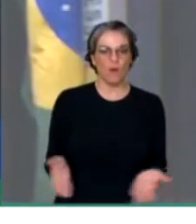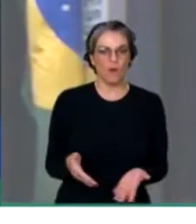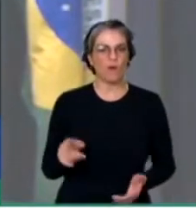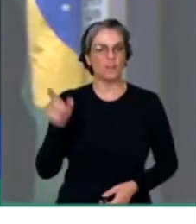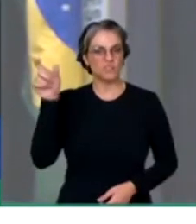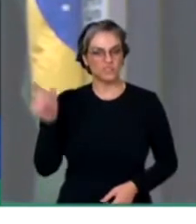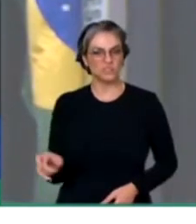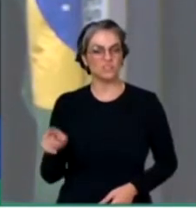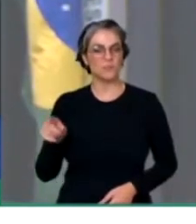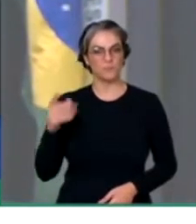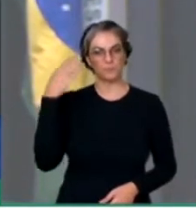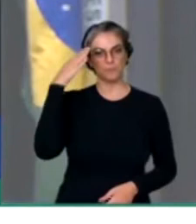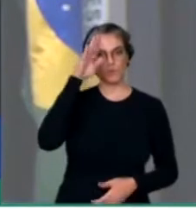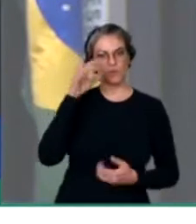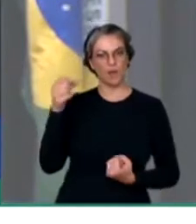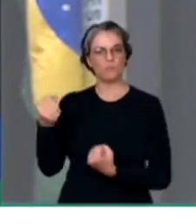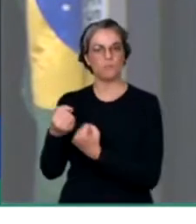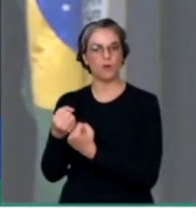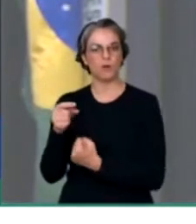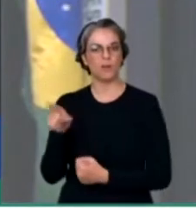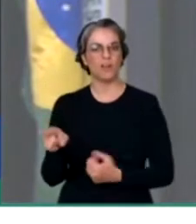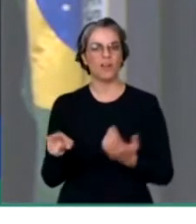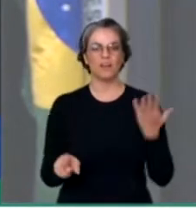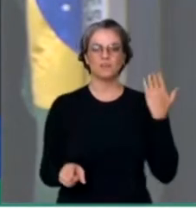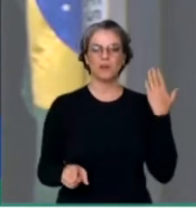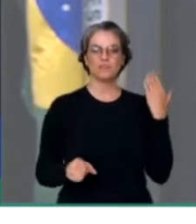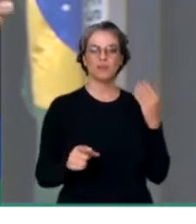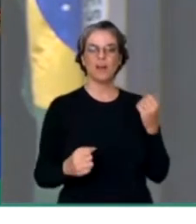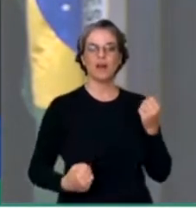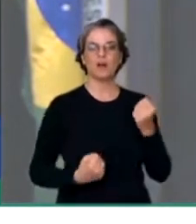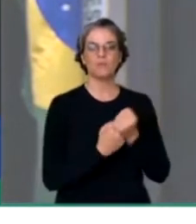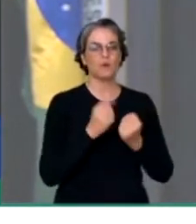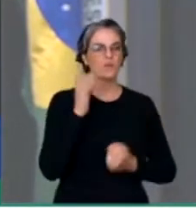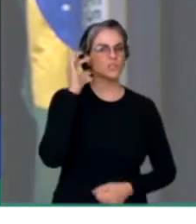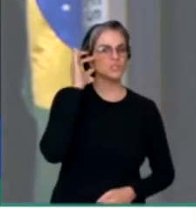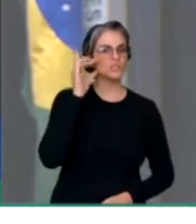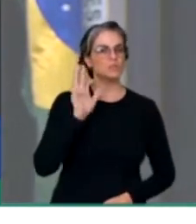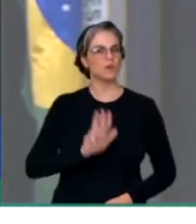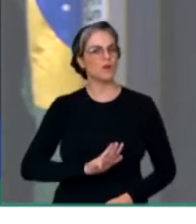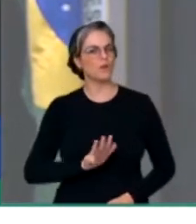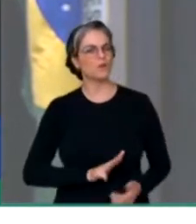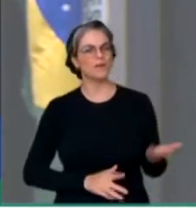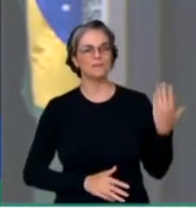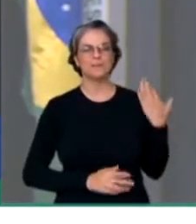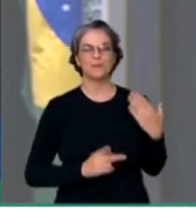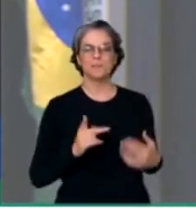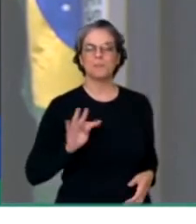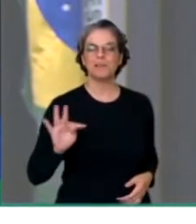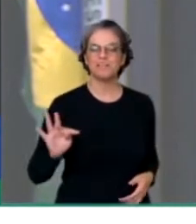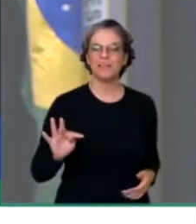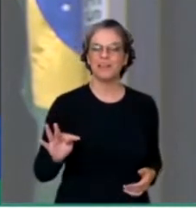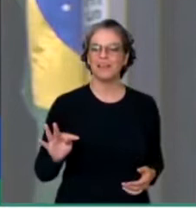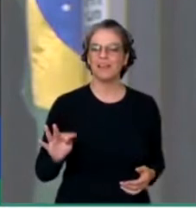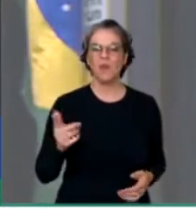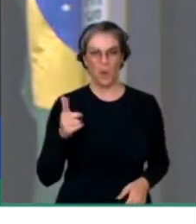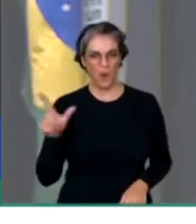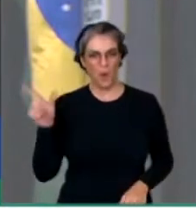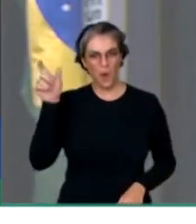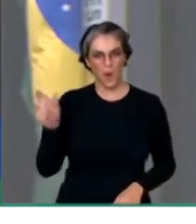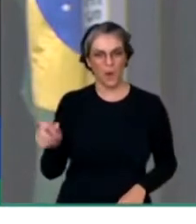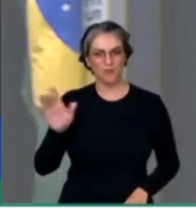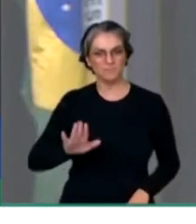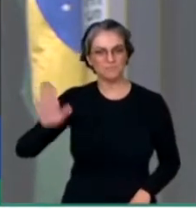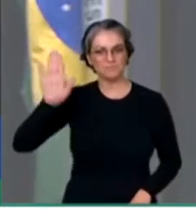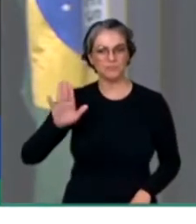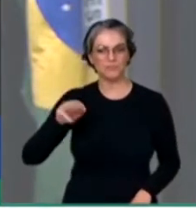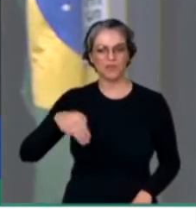por Bolsonaro, que apoiou faz pouco tempo Dilma e Lula nos governos do PT. Outro candidato que é do